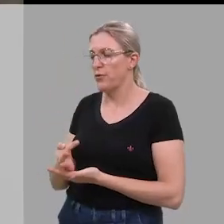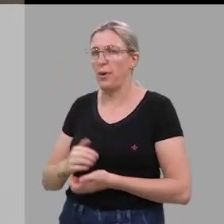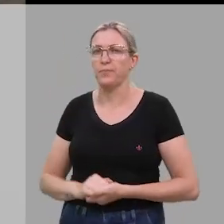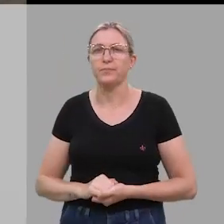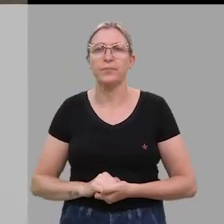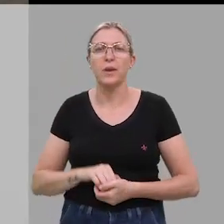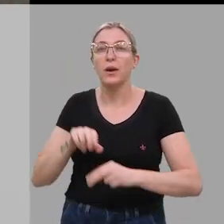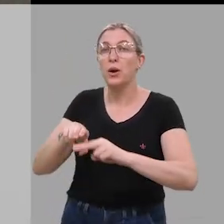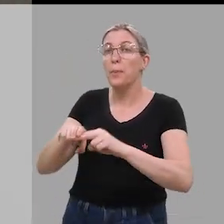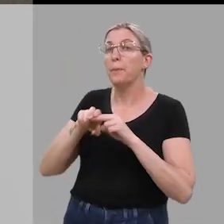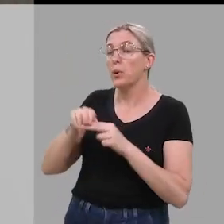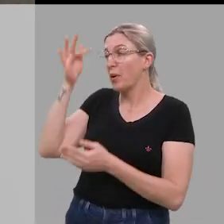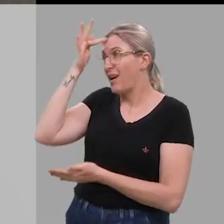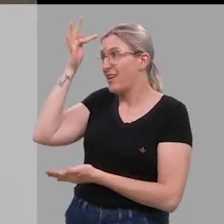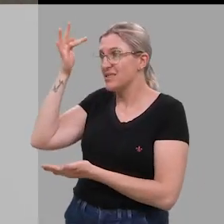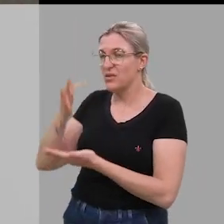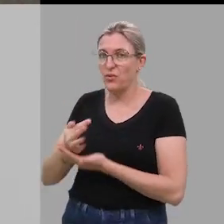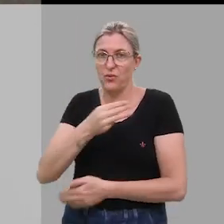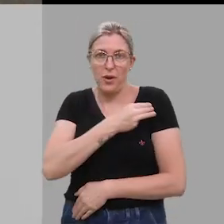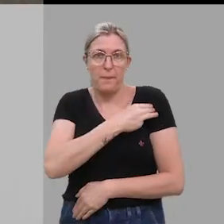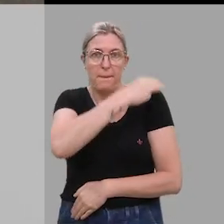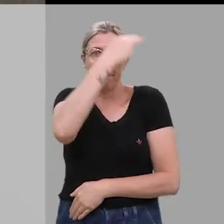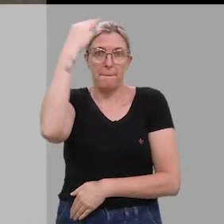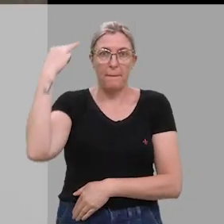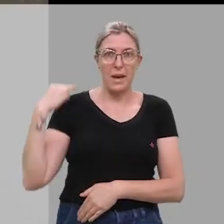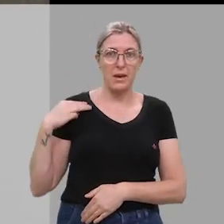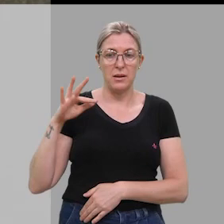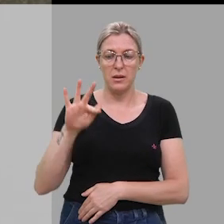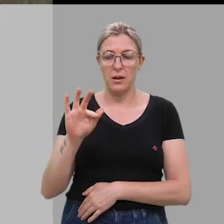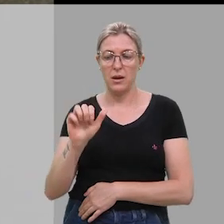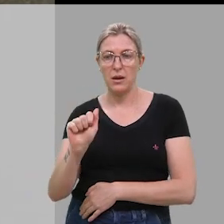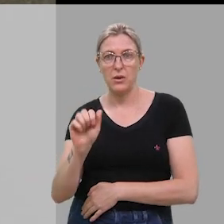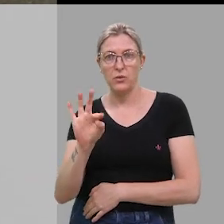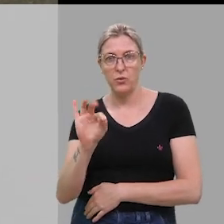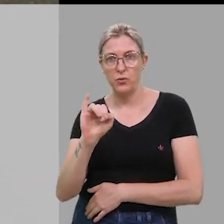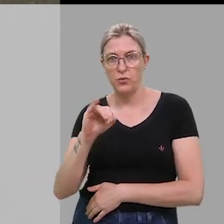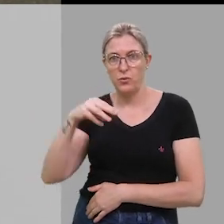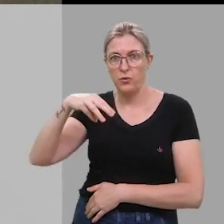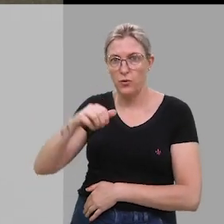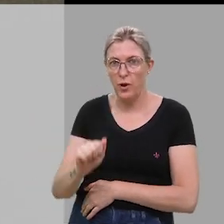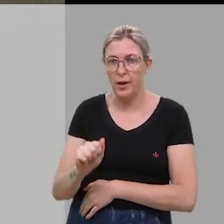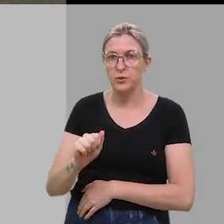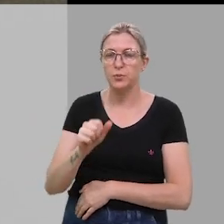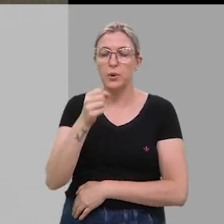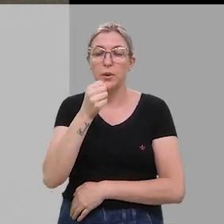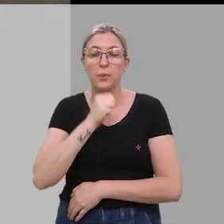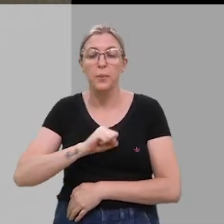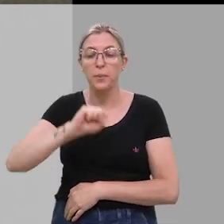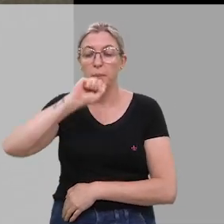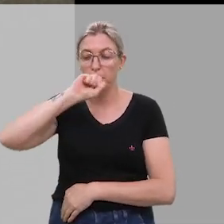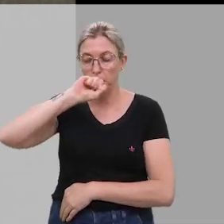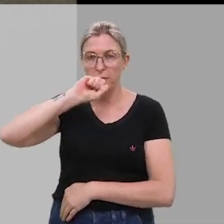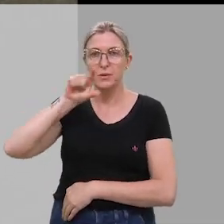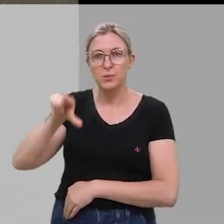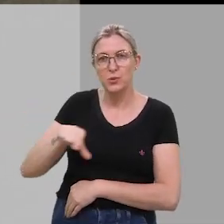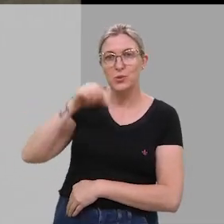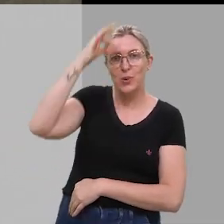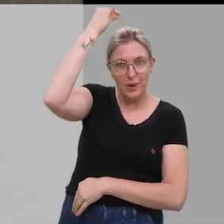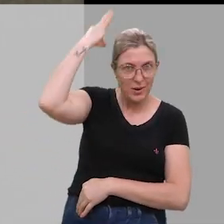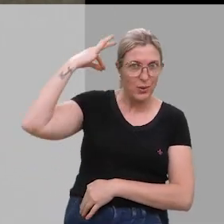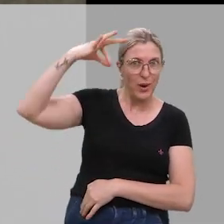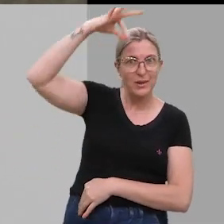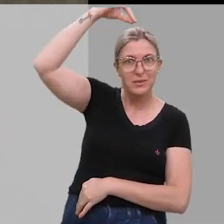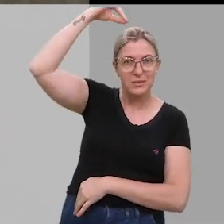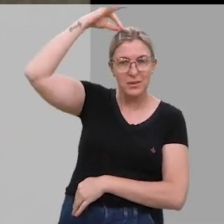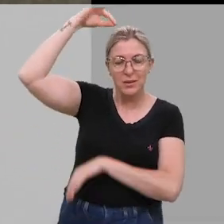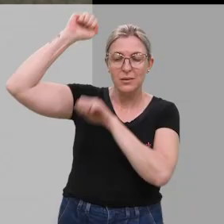Em razão da devoção especial à Nossa Senhora de Fátima, o bispo Dom Cláudio Colling consagra os cuidados do seminário